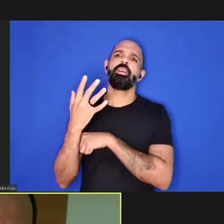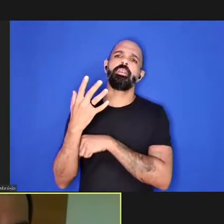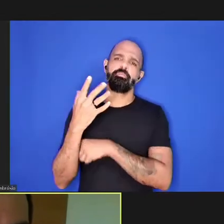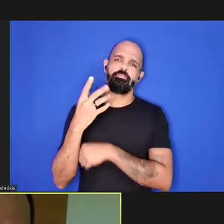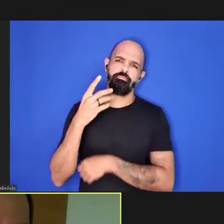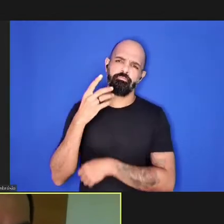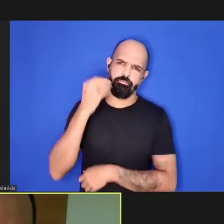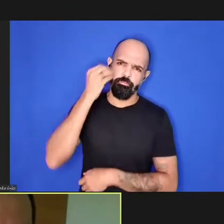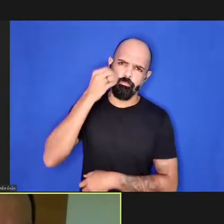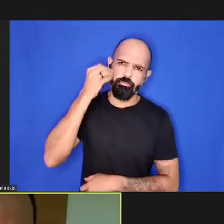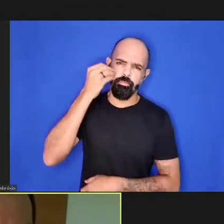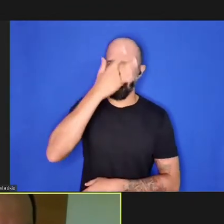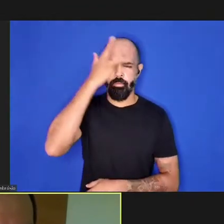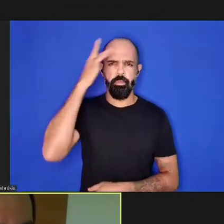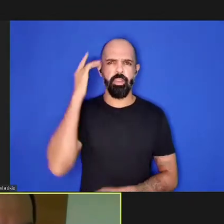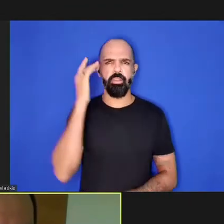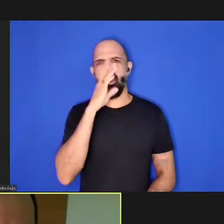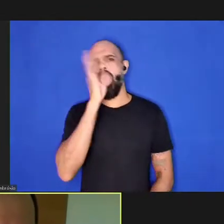pessoas